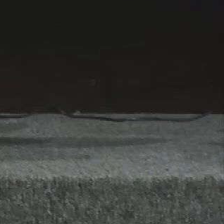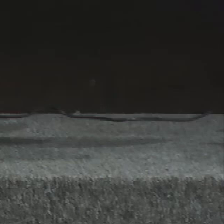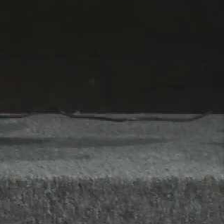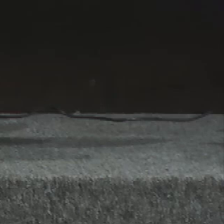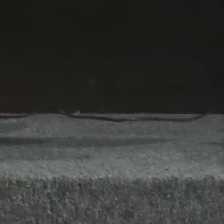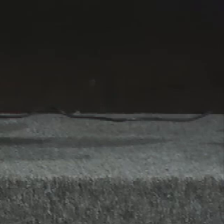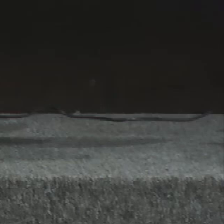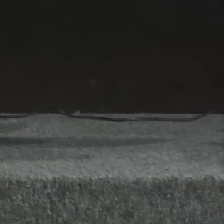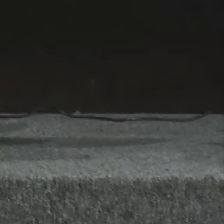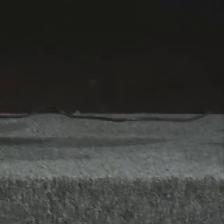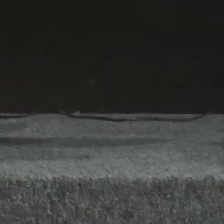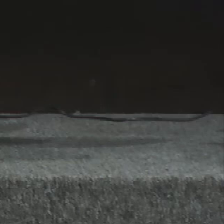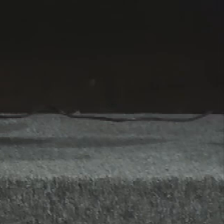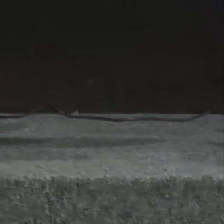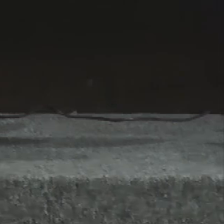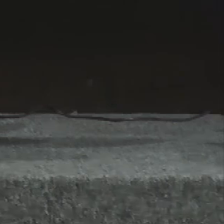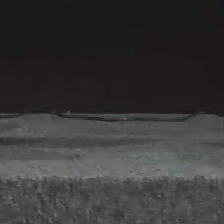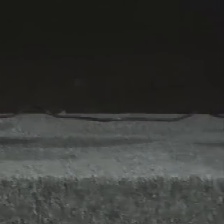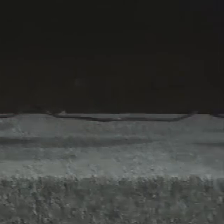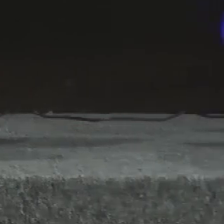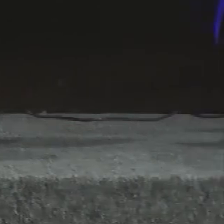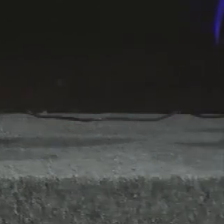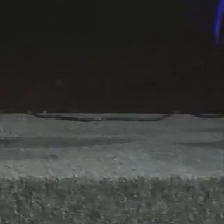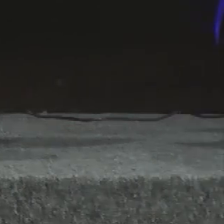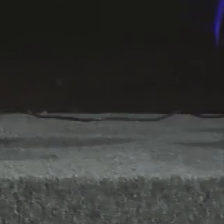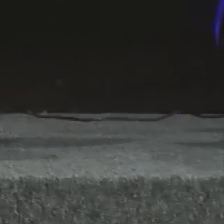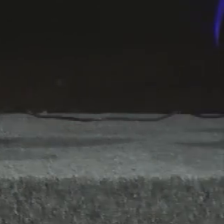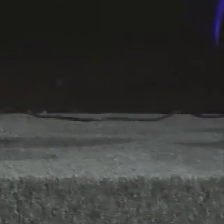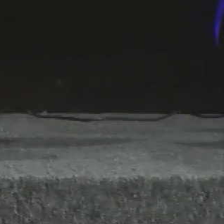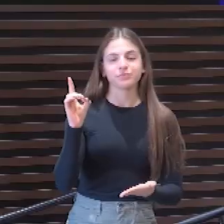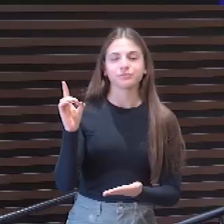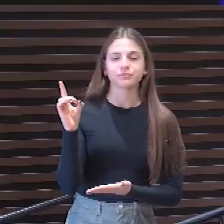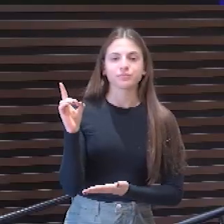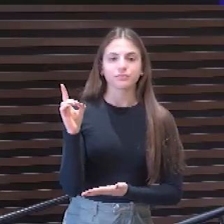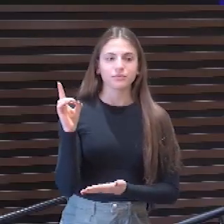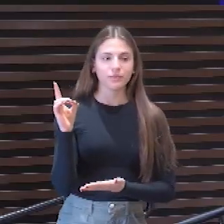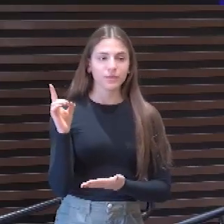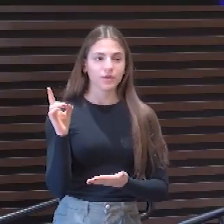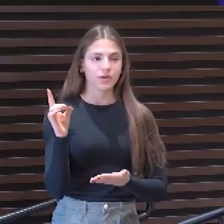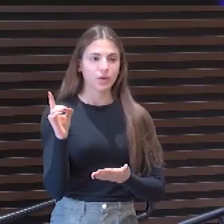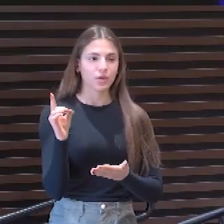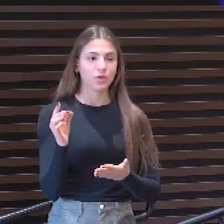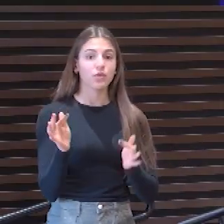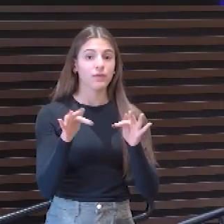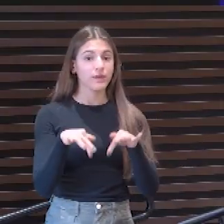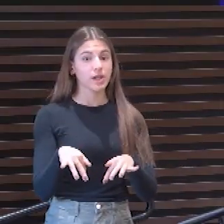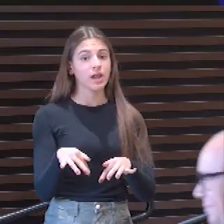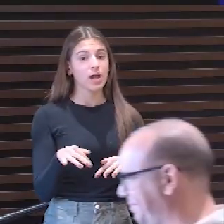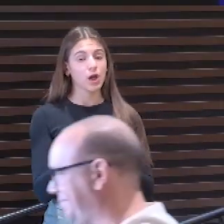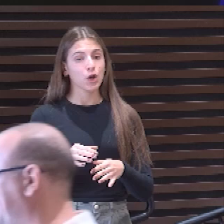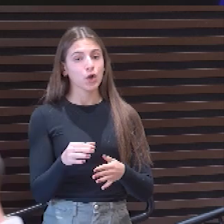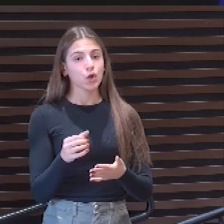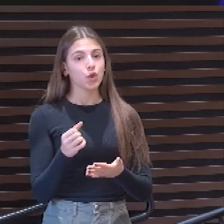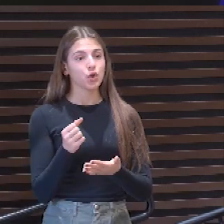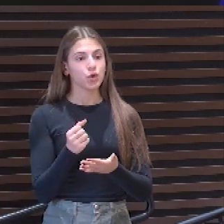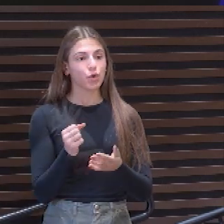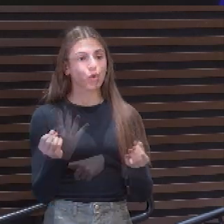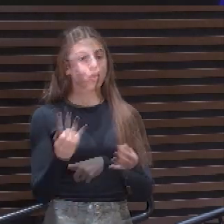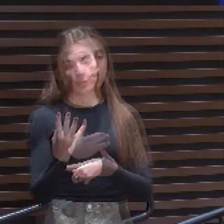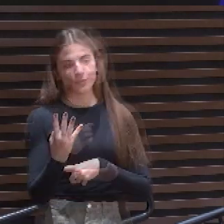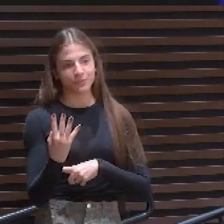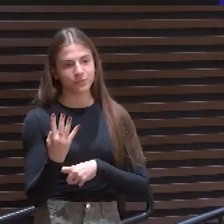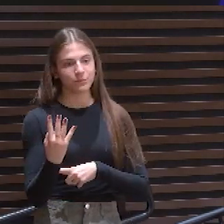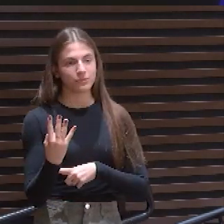de Tiago está lá no fim, lá no finzinho do Novo Testamento, capítulo